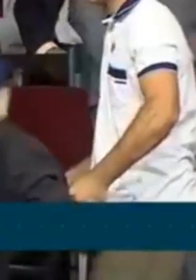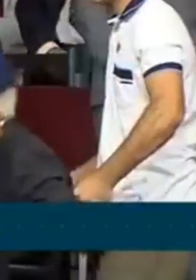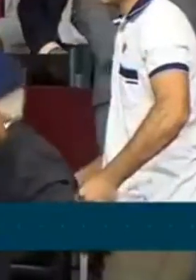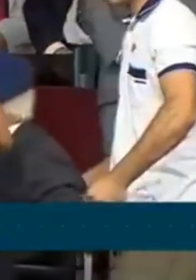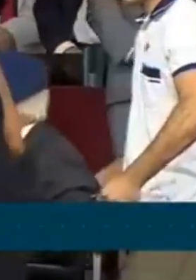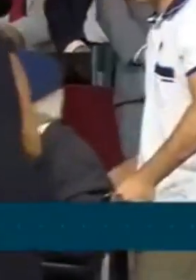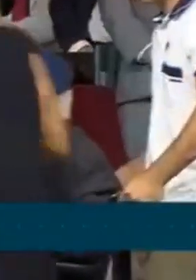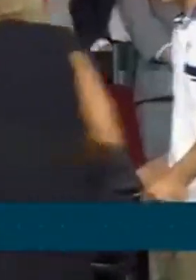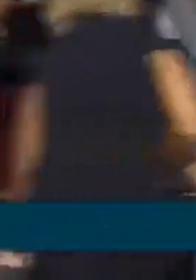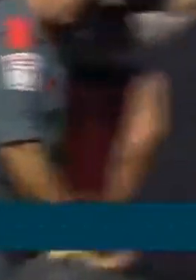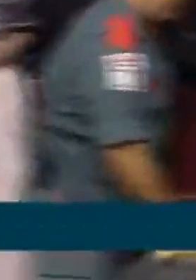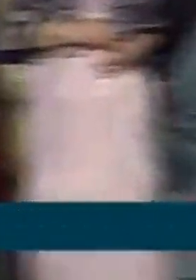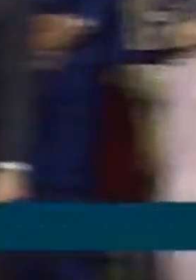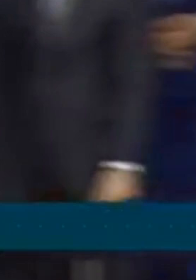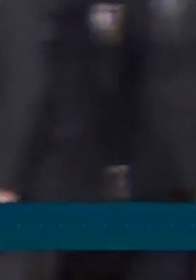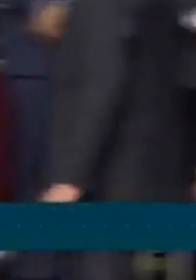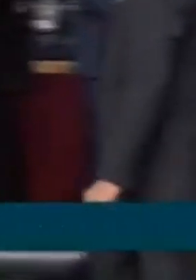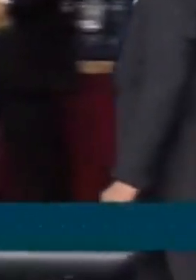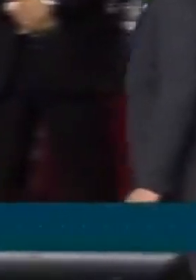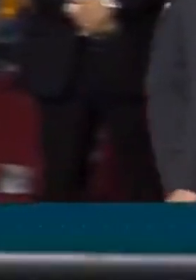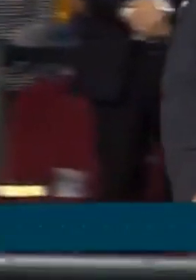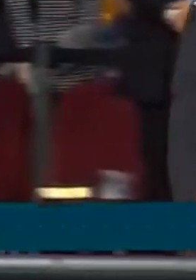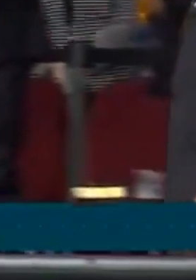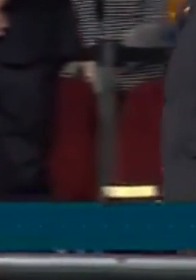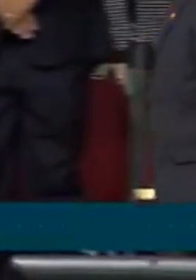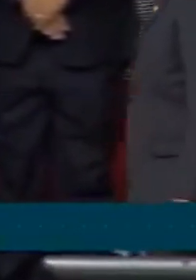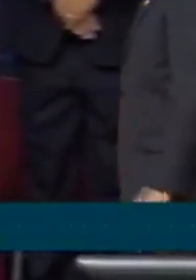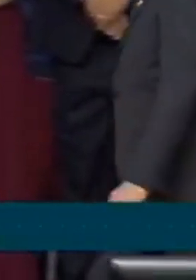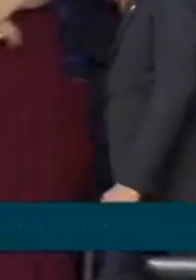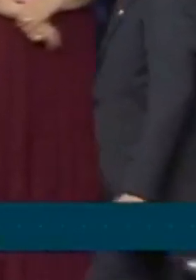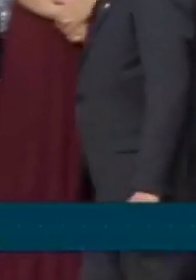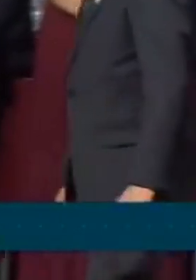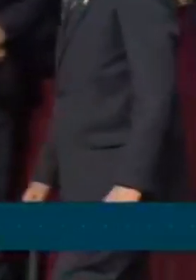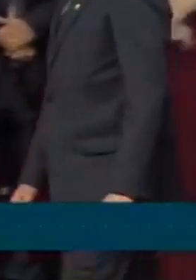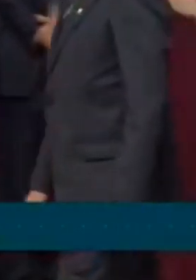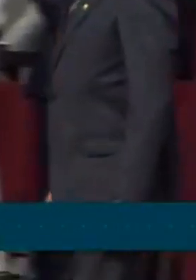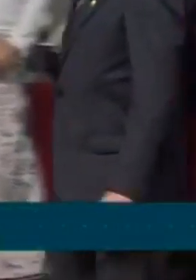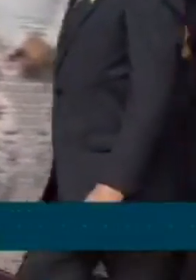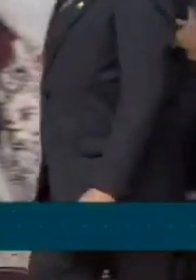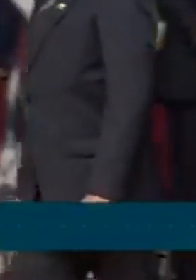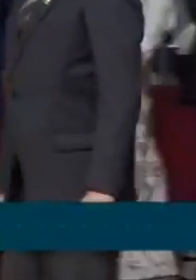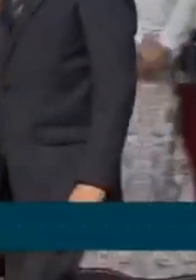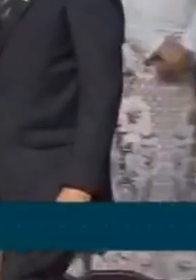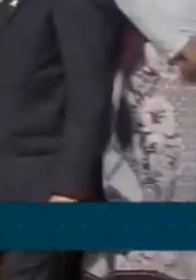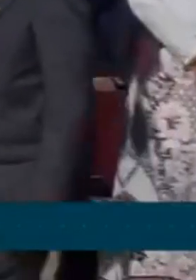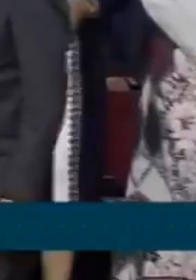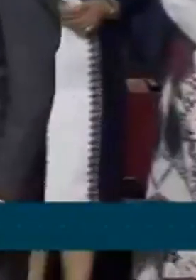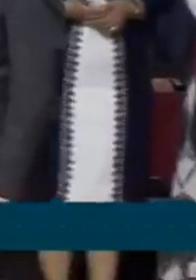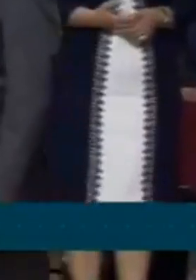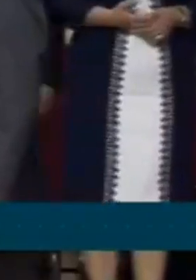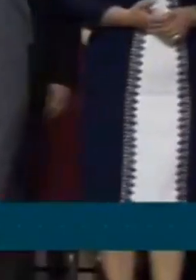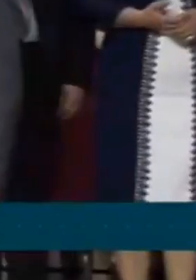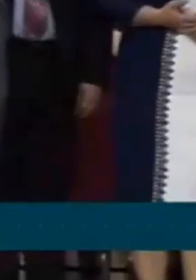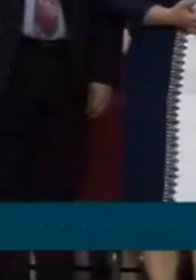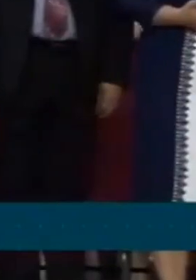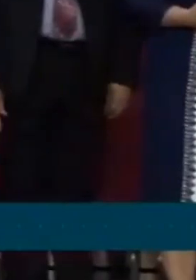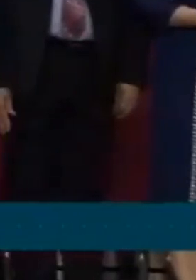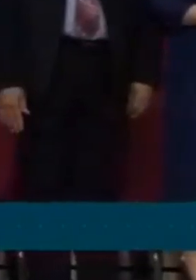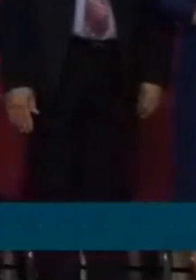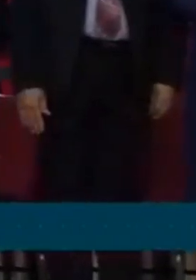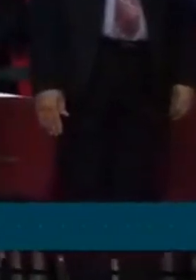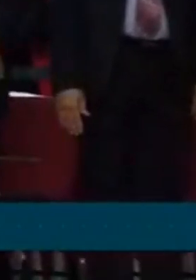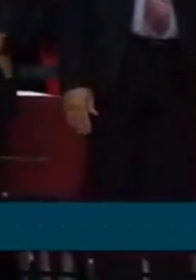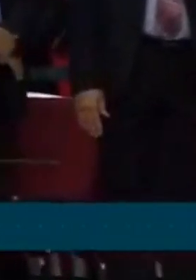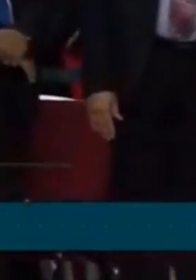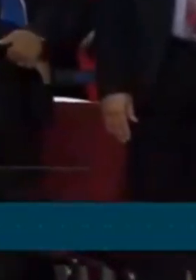após esta linda homenagem, agora com vocês, com a palavra, o presidente